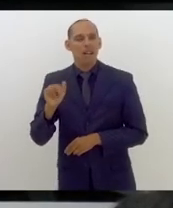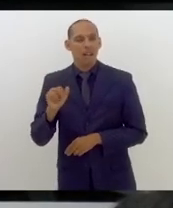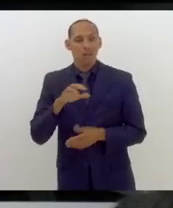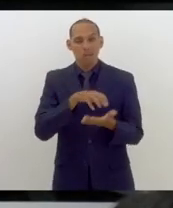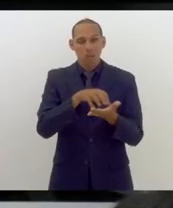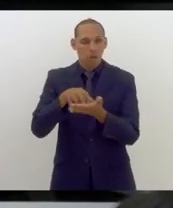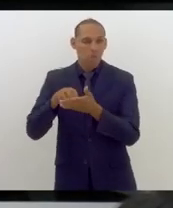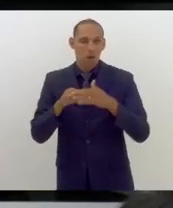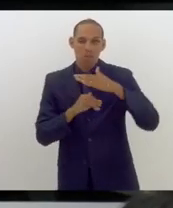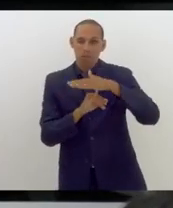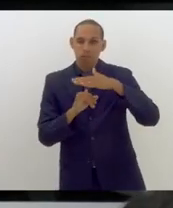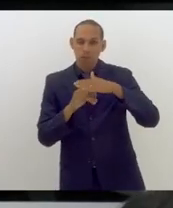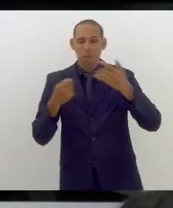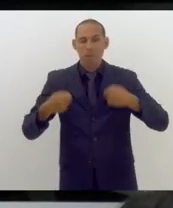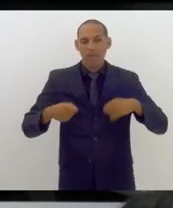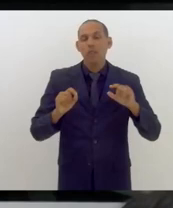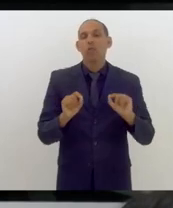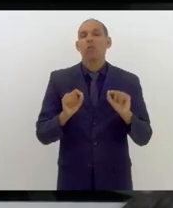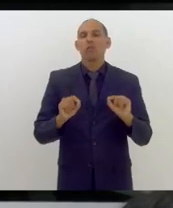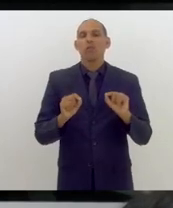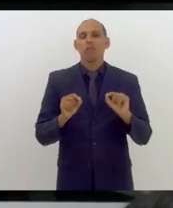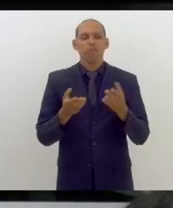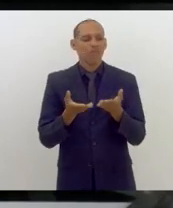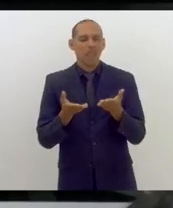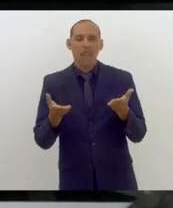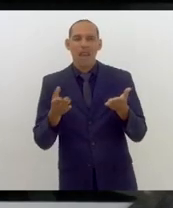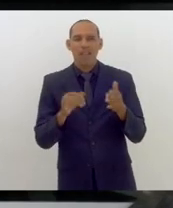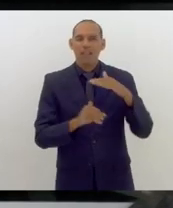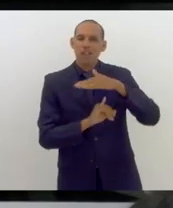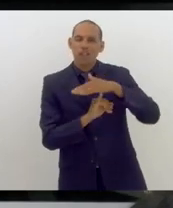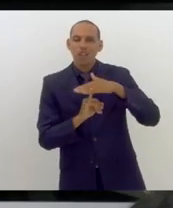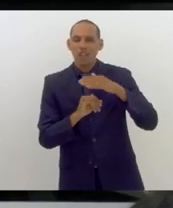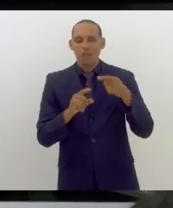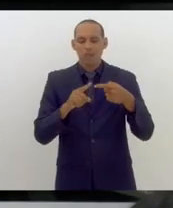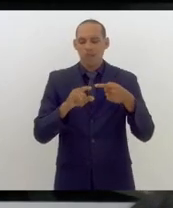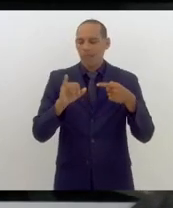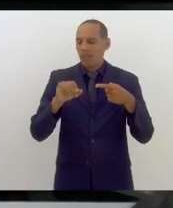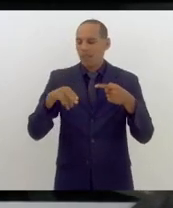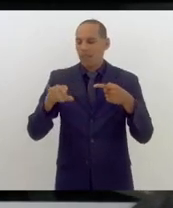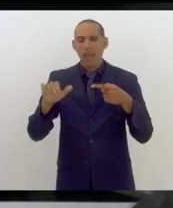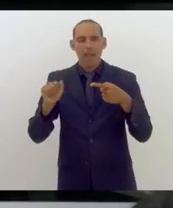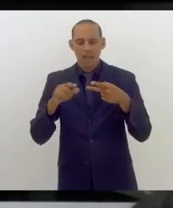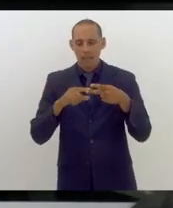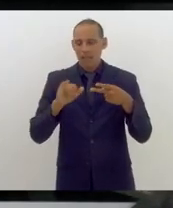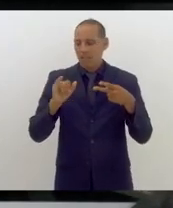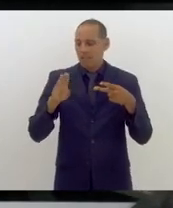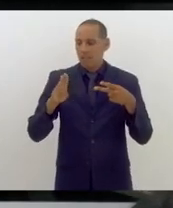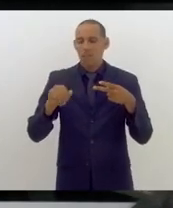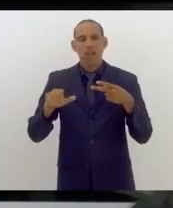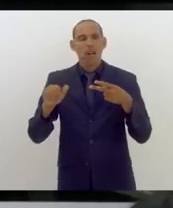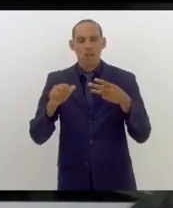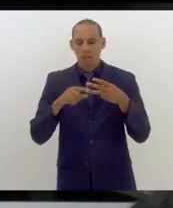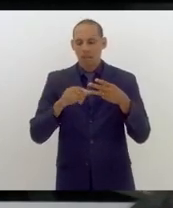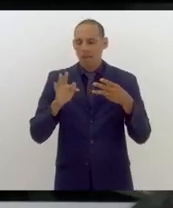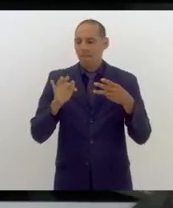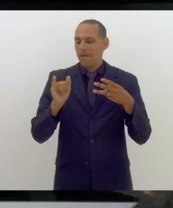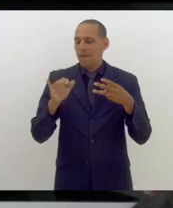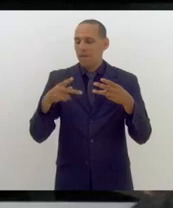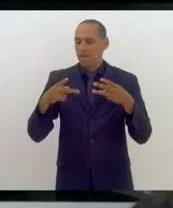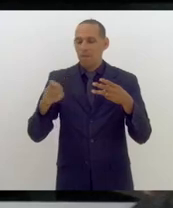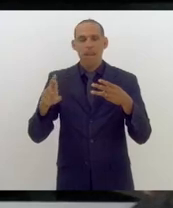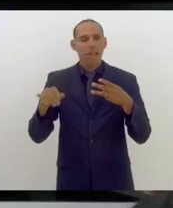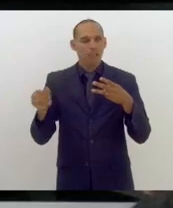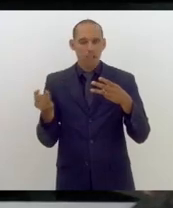companheiros presentes As instituições que deveriam ideia Ibama se perde seca